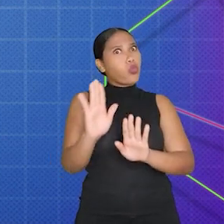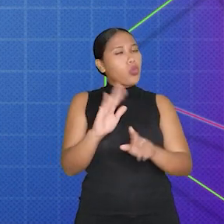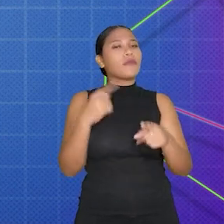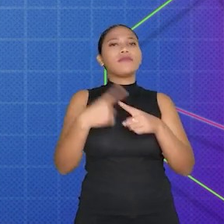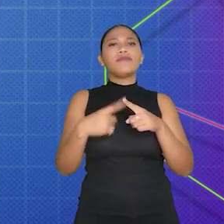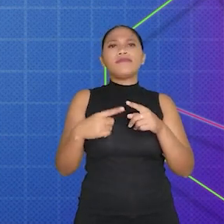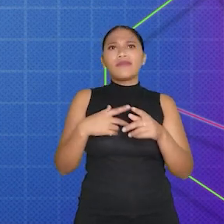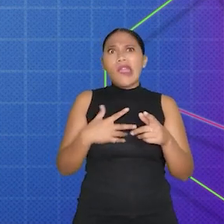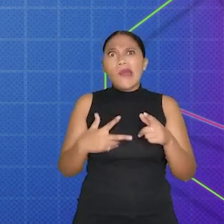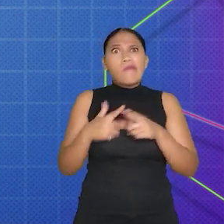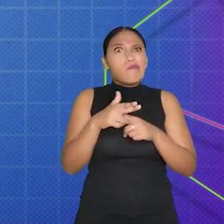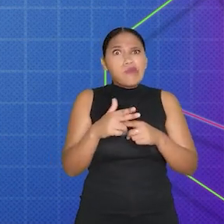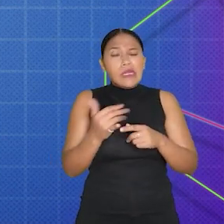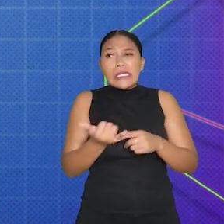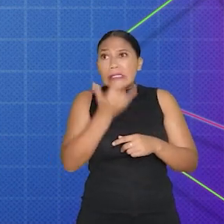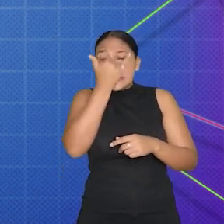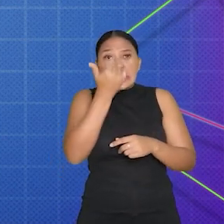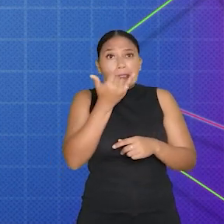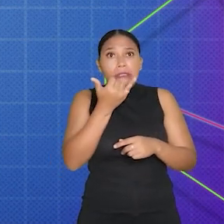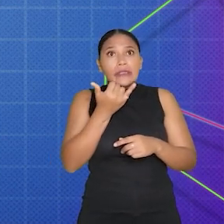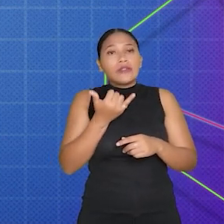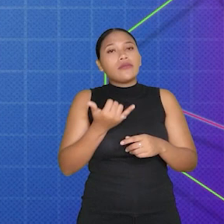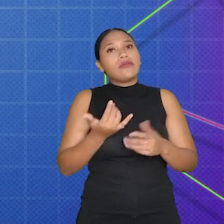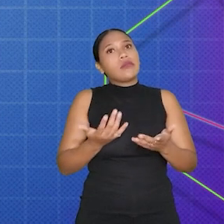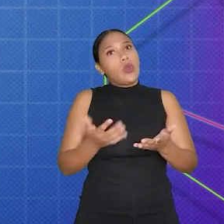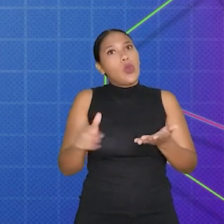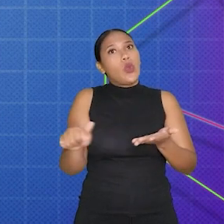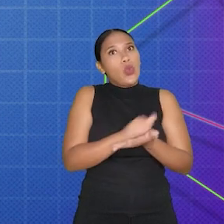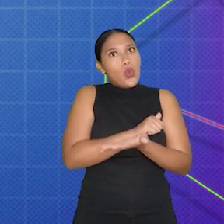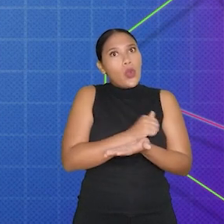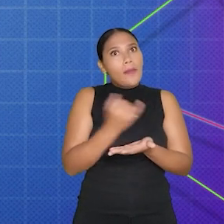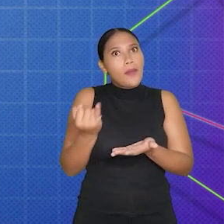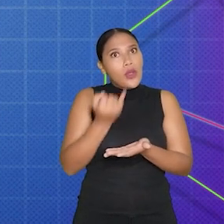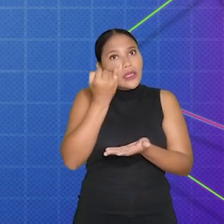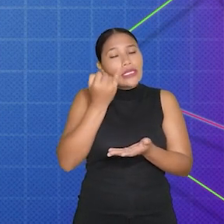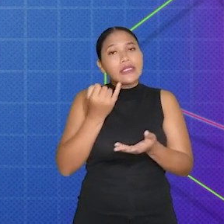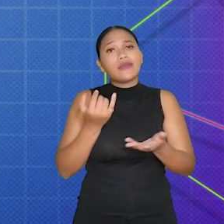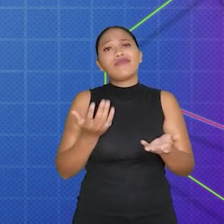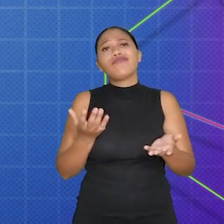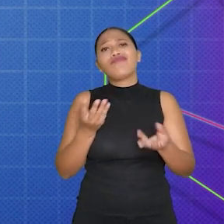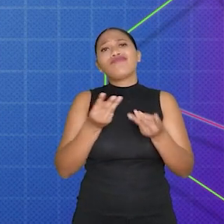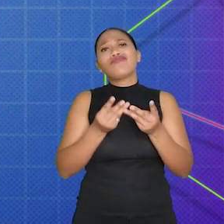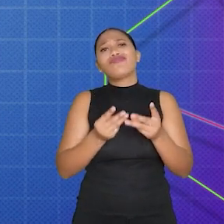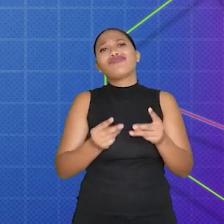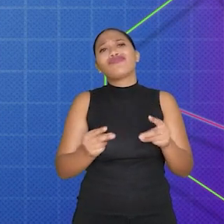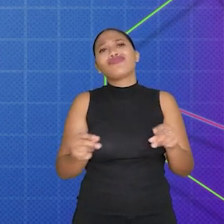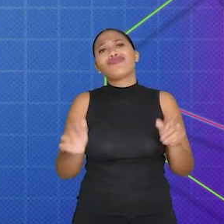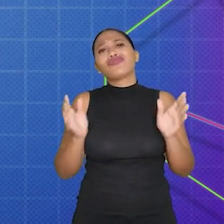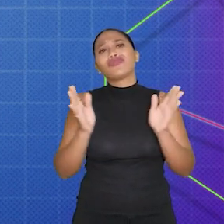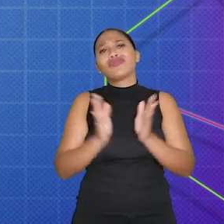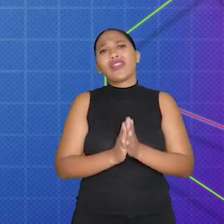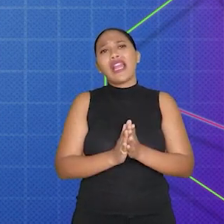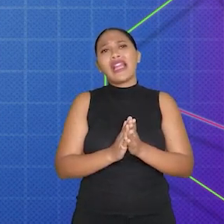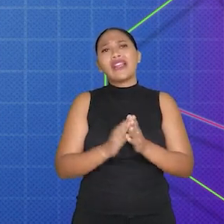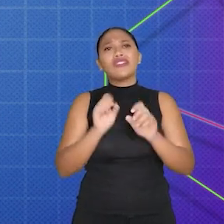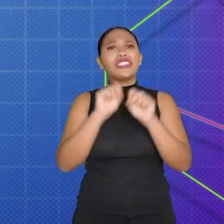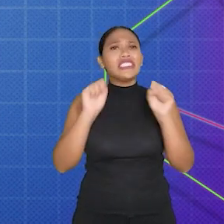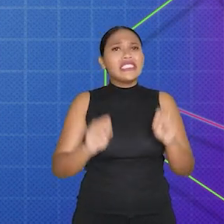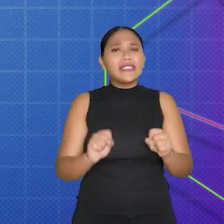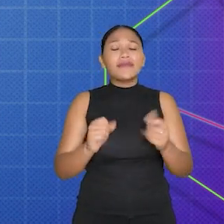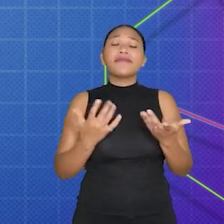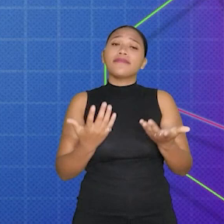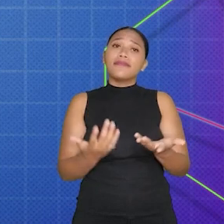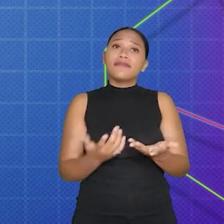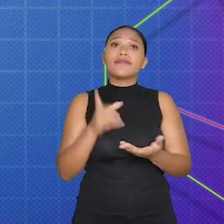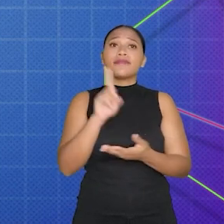feito com cuidado, pois alterações incorretas nas configurações do sistema ou na exclusão de arquivos importantes pode causar danos graves ao